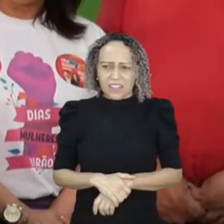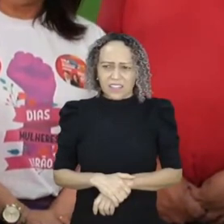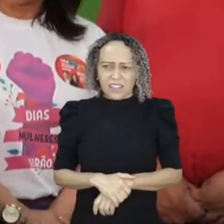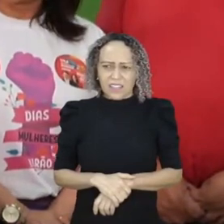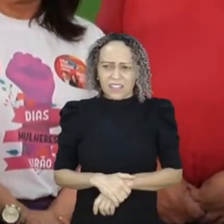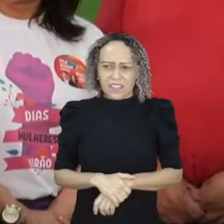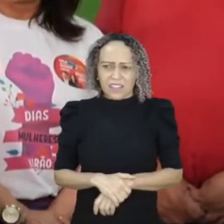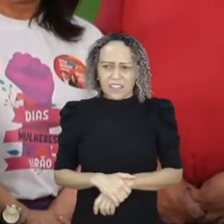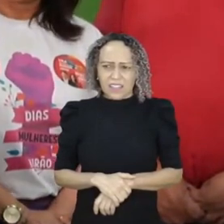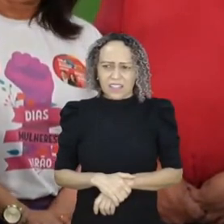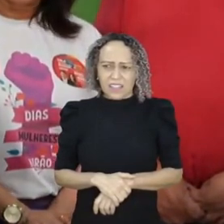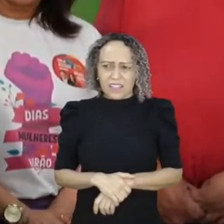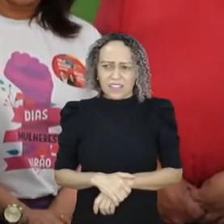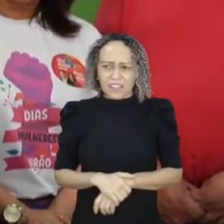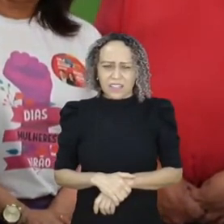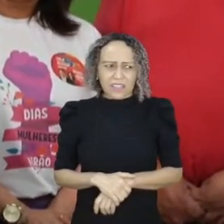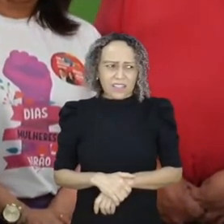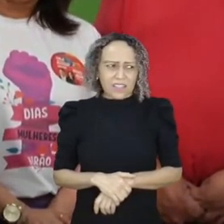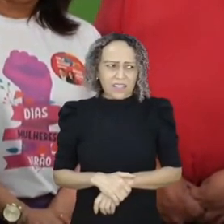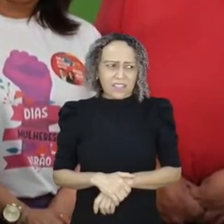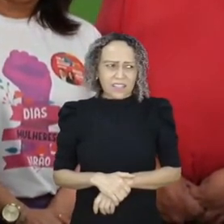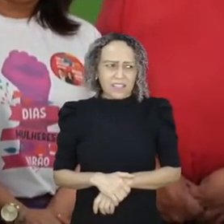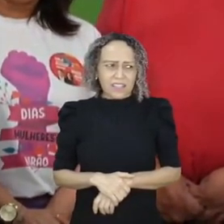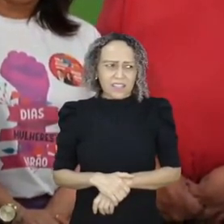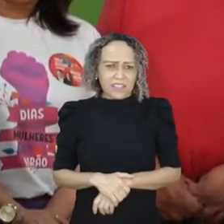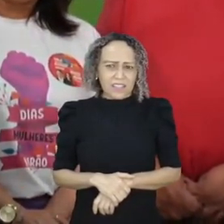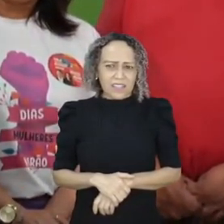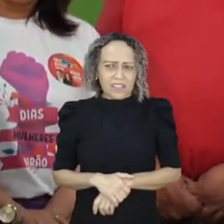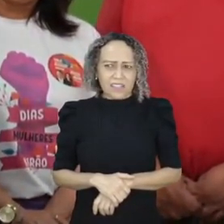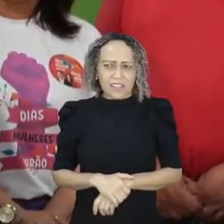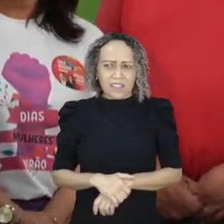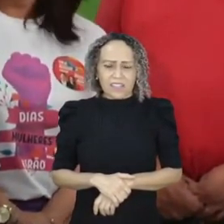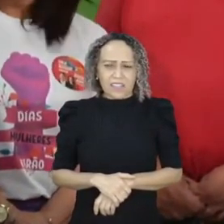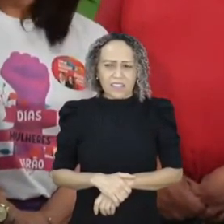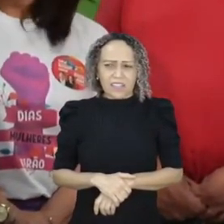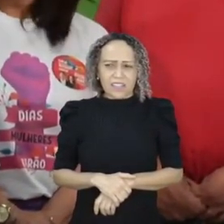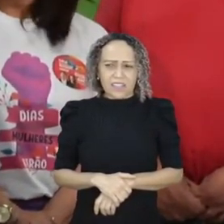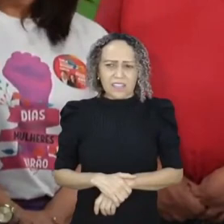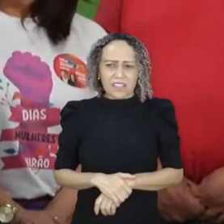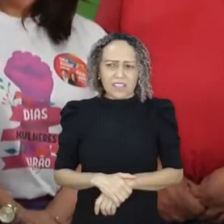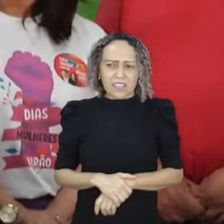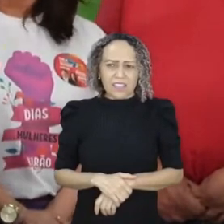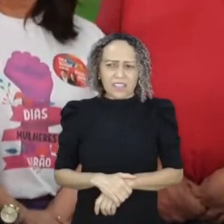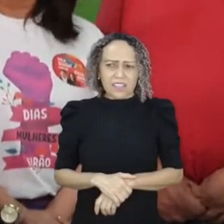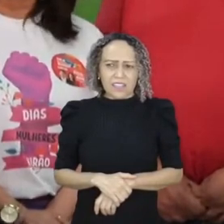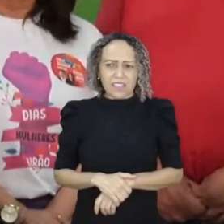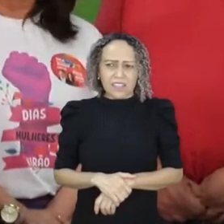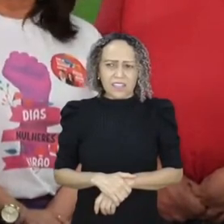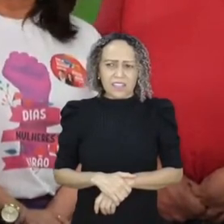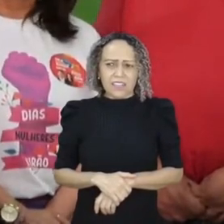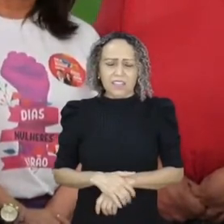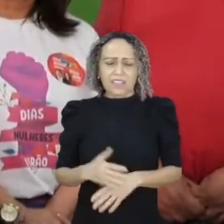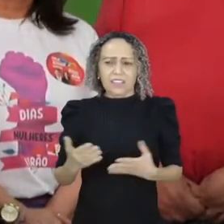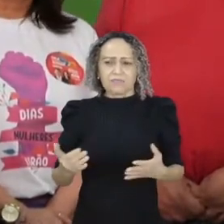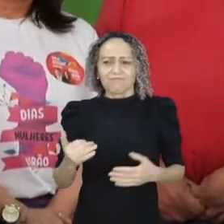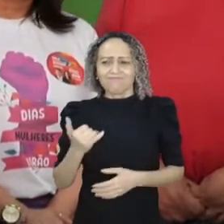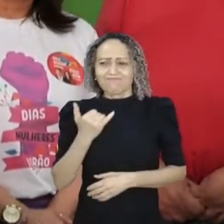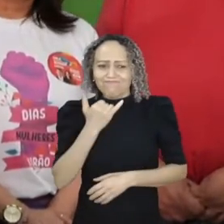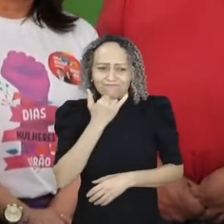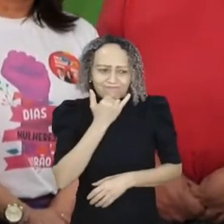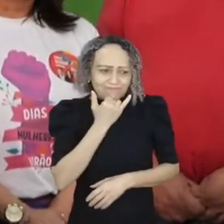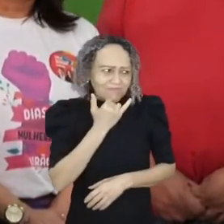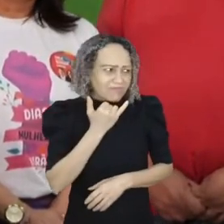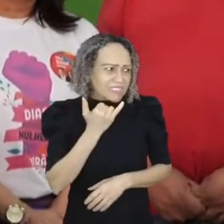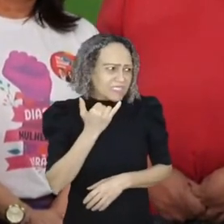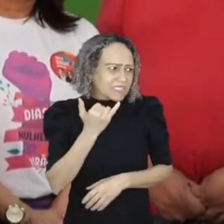Agora temos o nosso Torinho como candidato, que é uma figura extremamente promissora. É como se a gente tivesse contratado